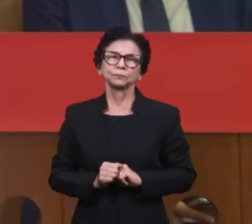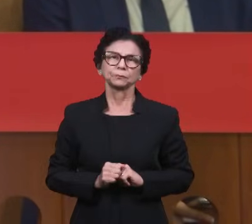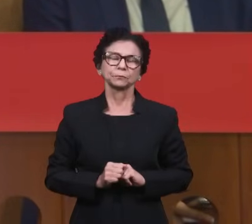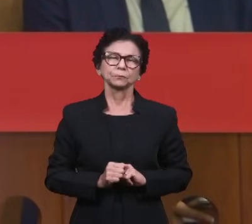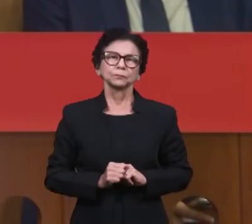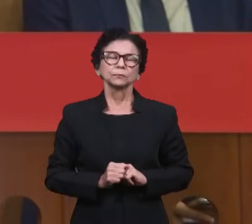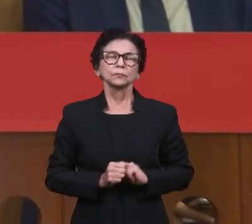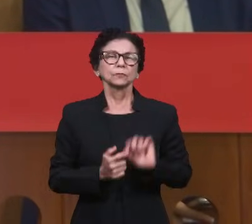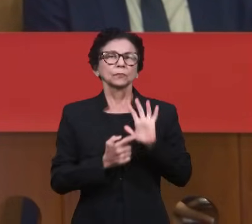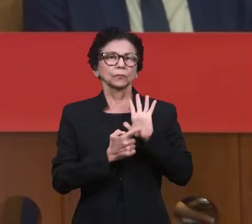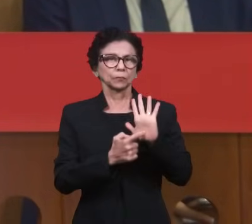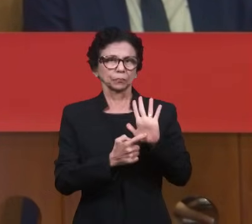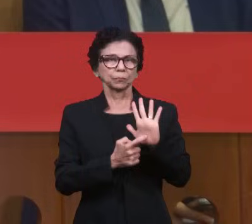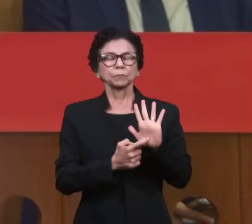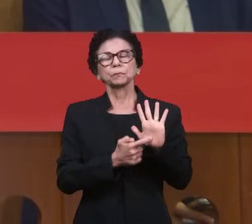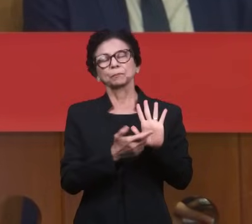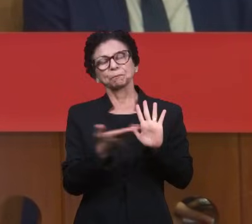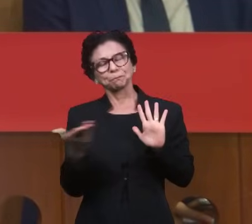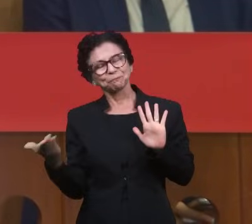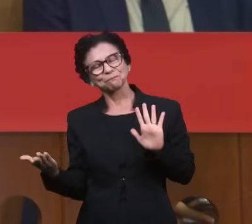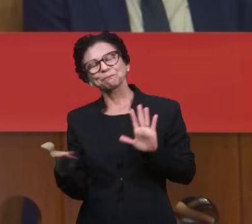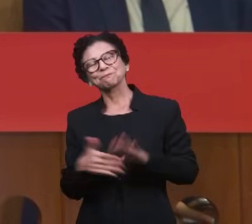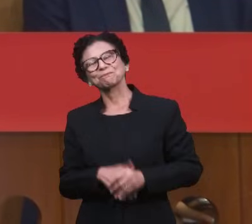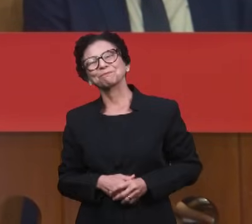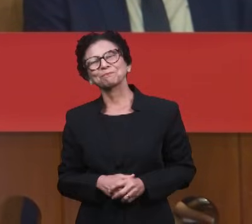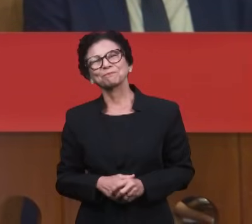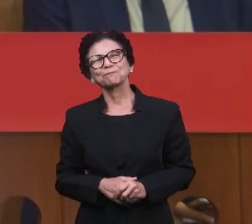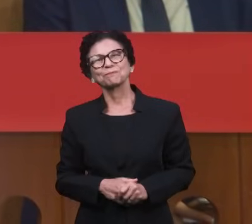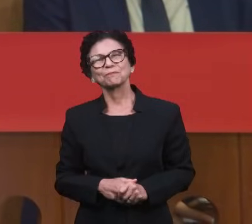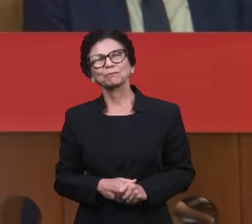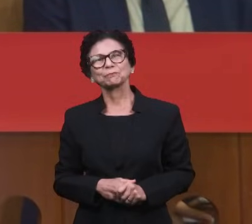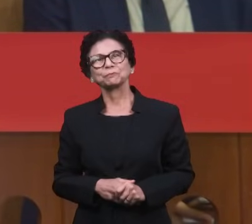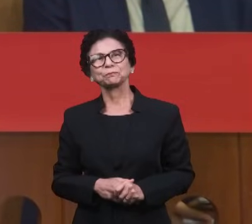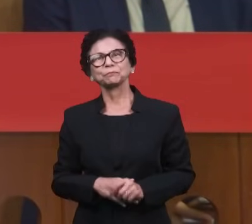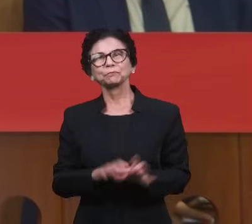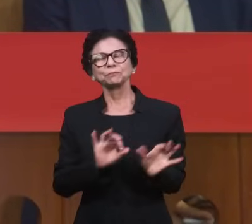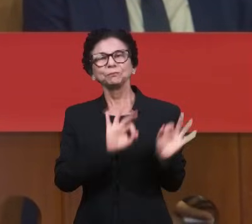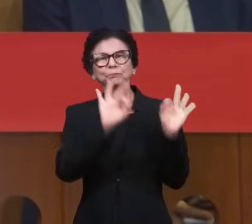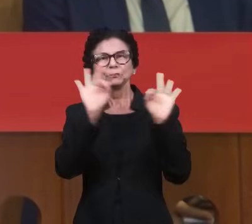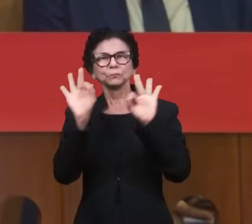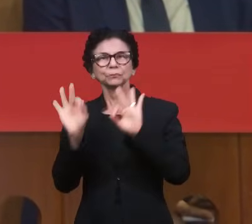aqui agora para os nossos queridos que estão nos assistindo,